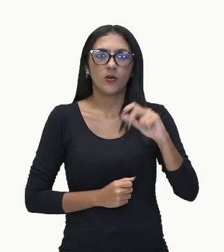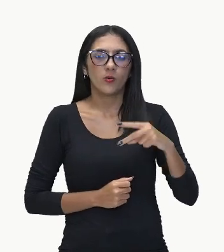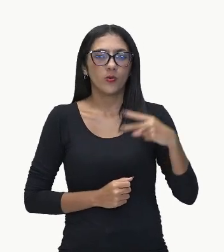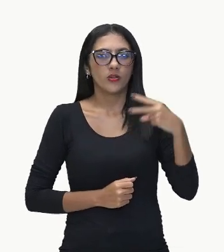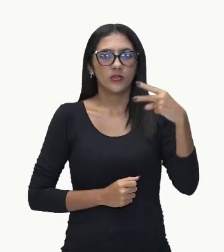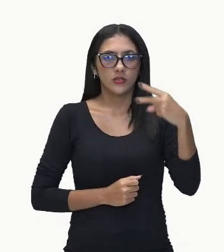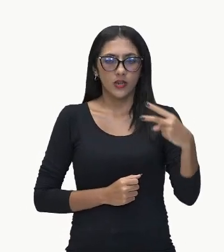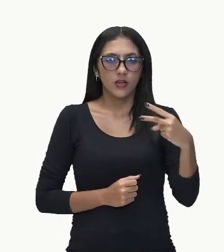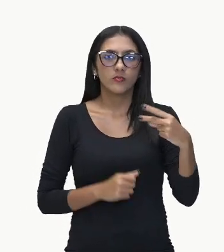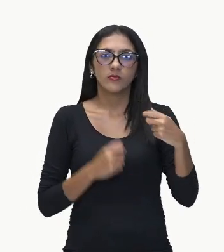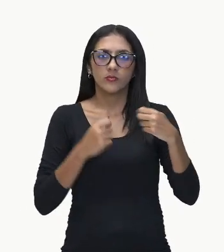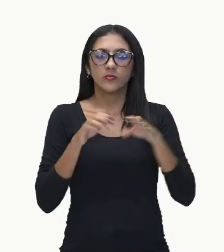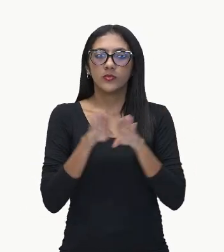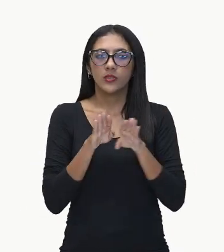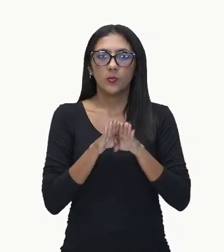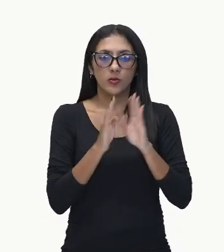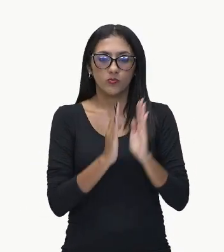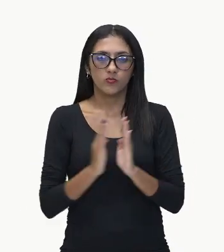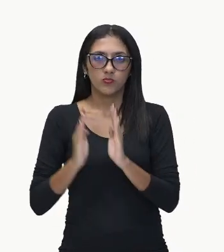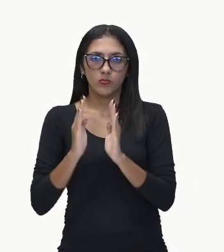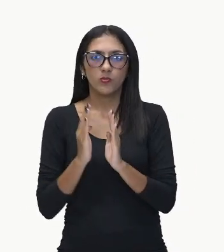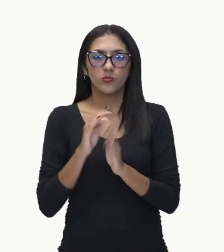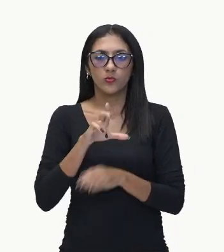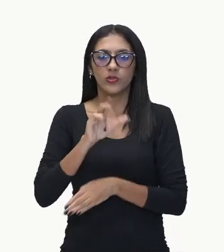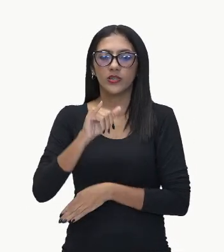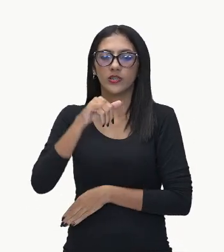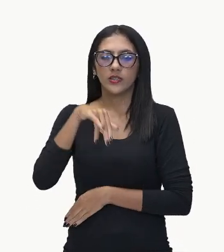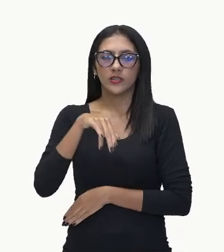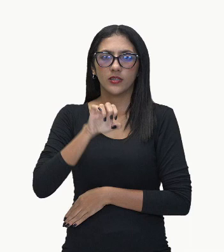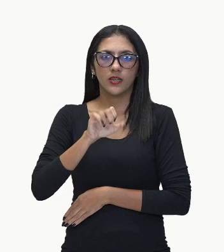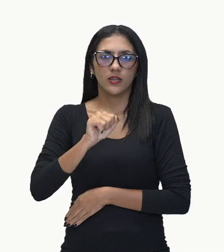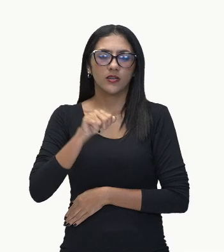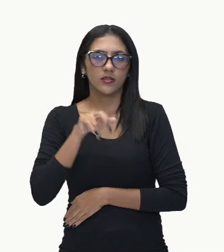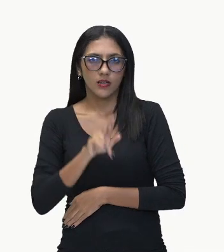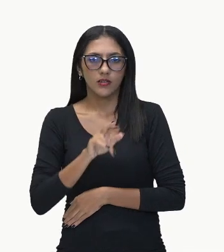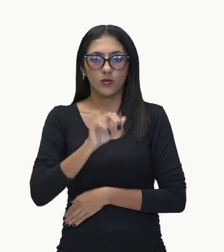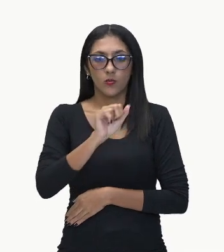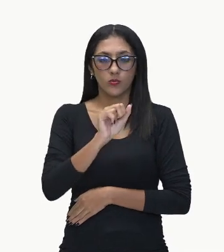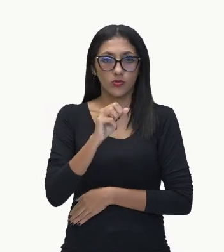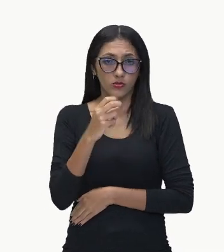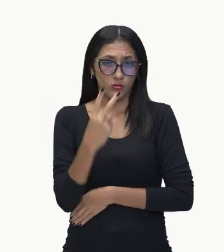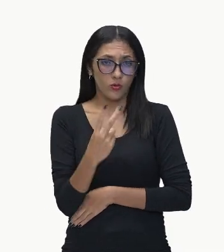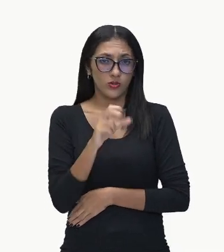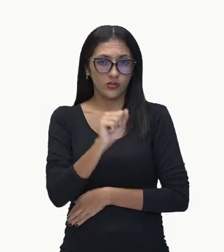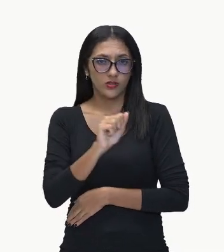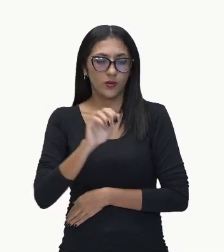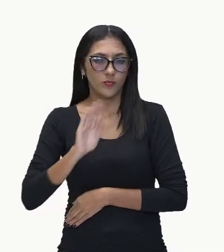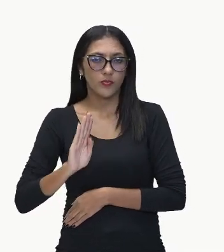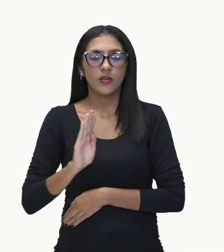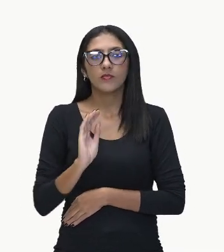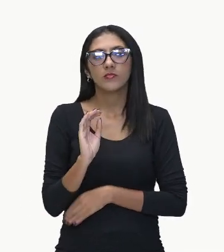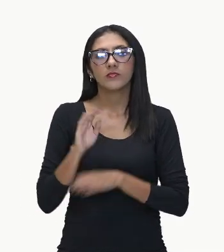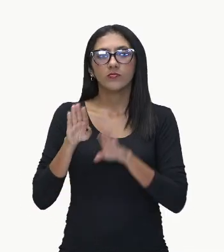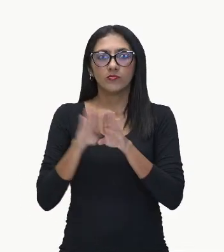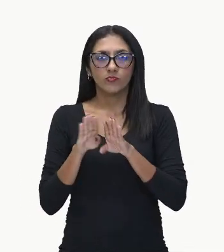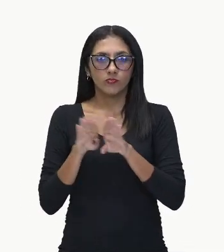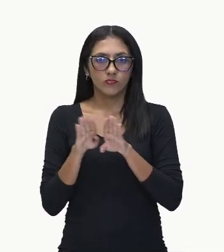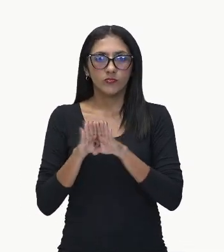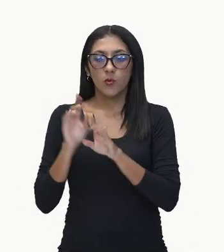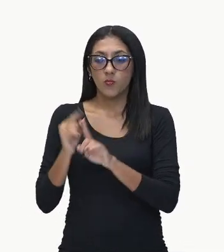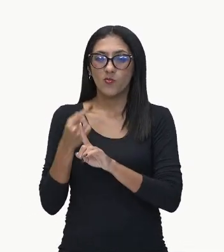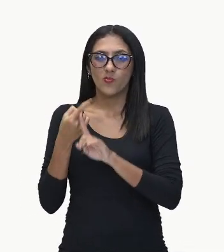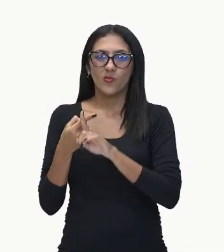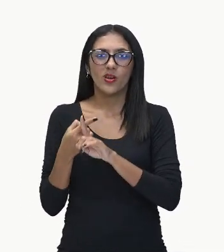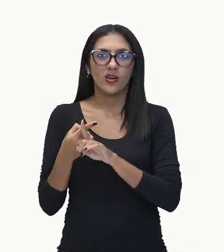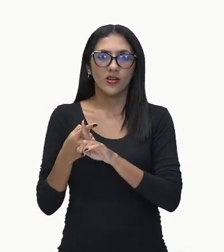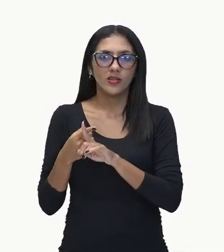quadrático temos aqui o que nós chamamos de termo linear né e por último aqui vai ser o termo independente aí né da da